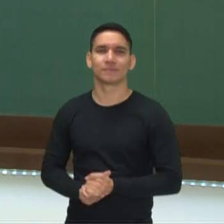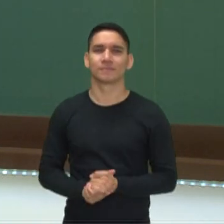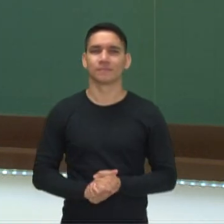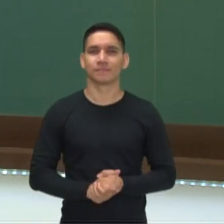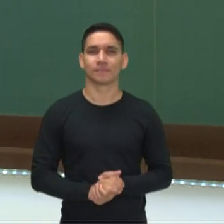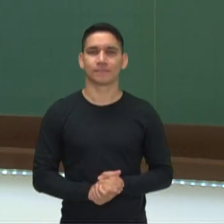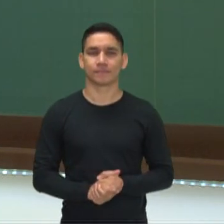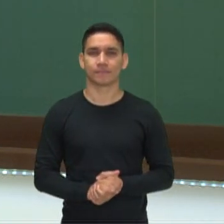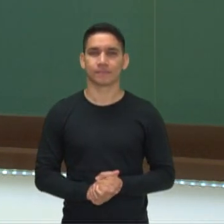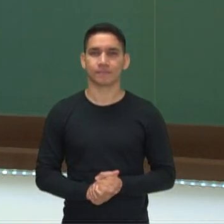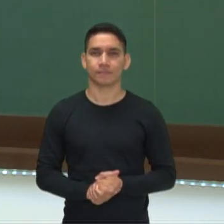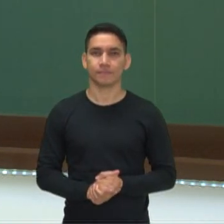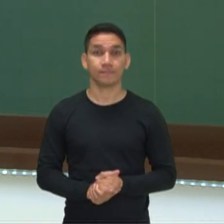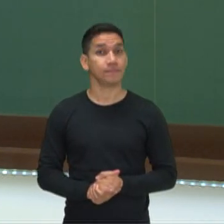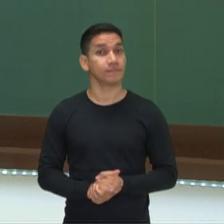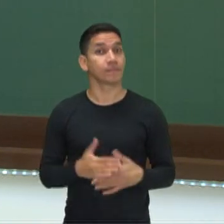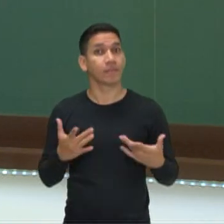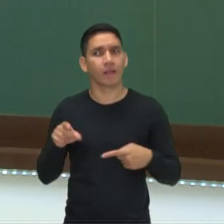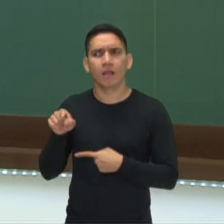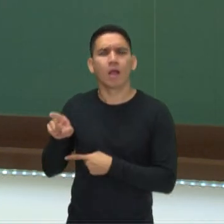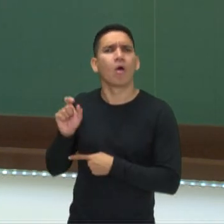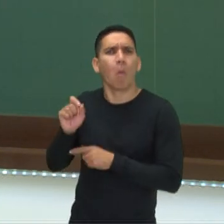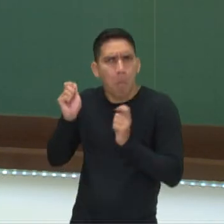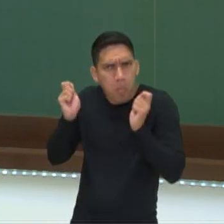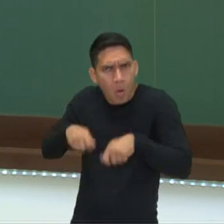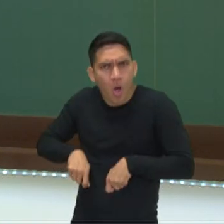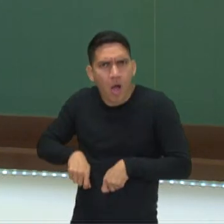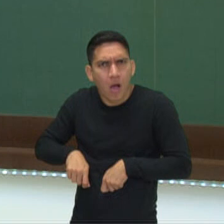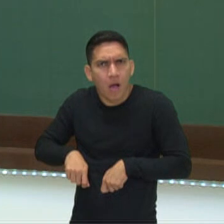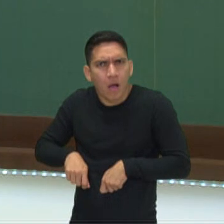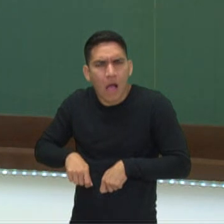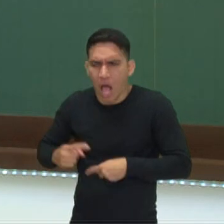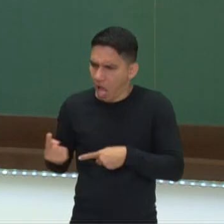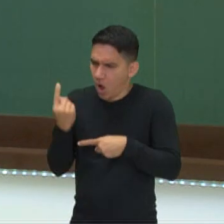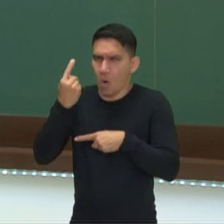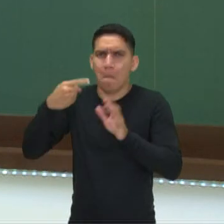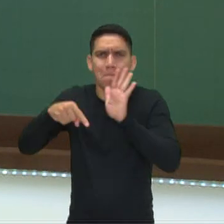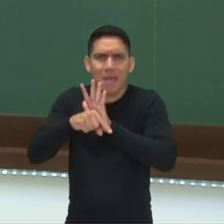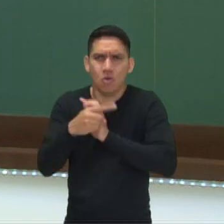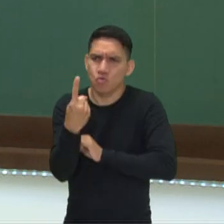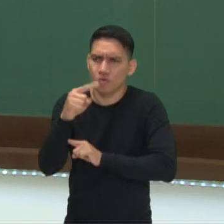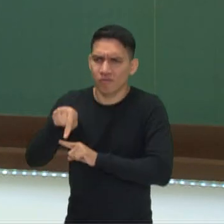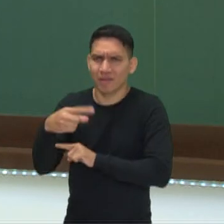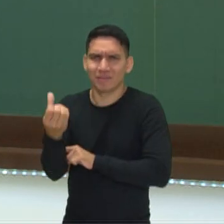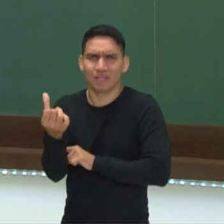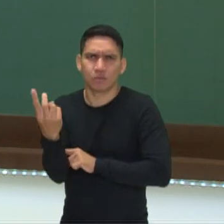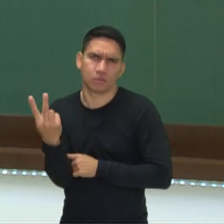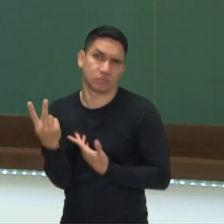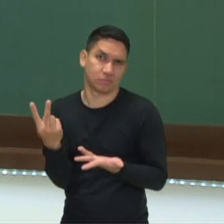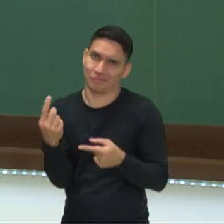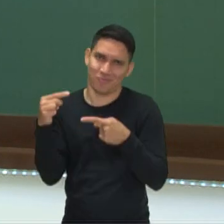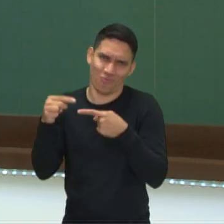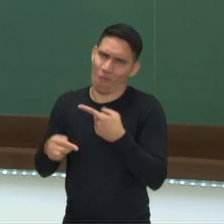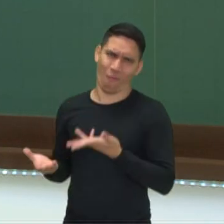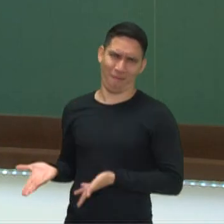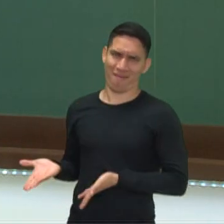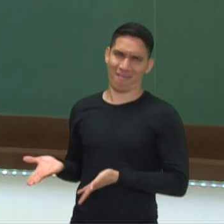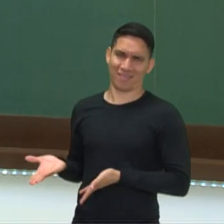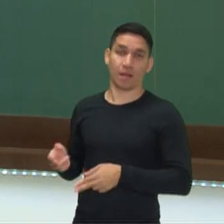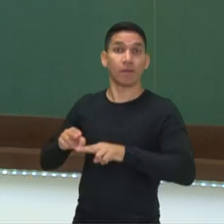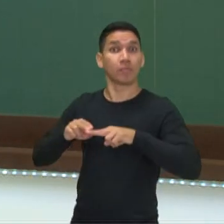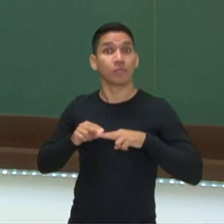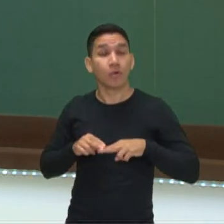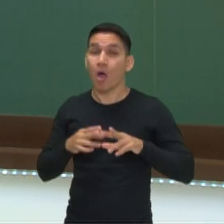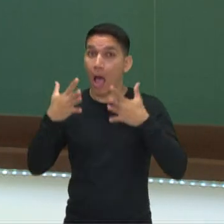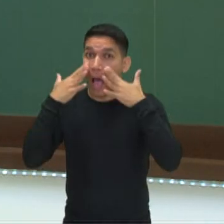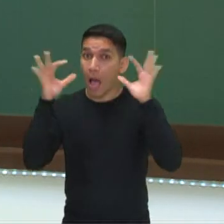Era, Suelen. Ela pode ter menos 1,62 metros de altura? Não, né, gente? Então, assim, ó,